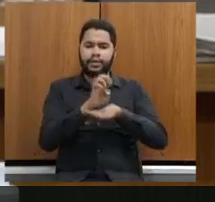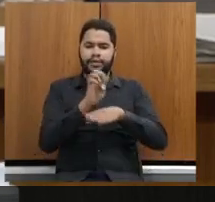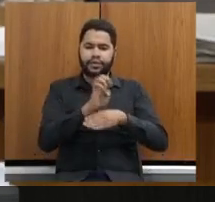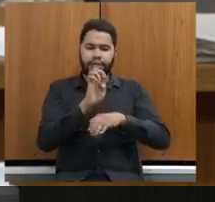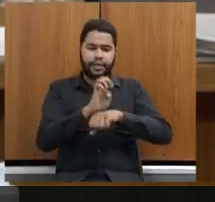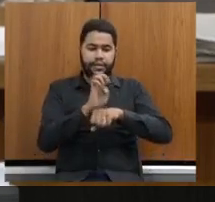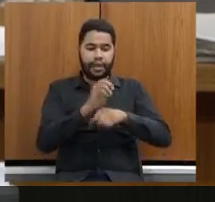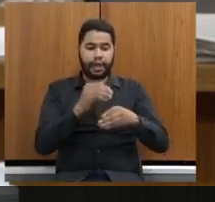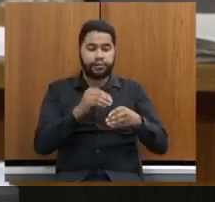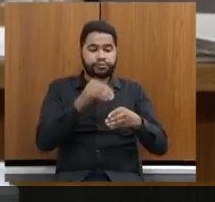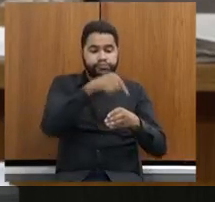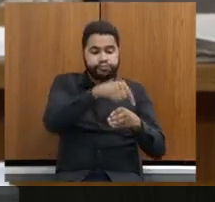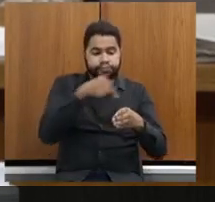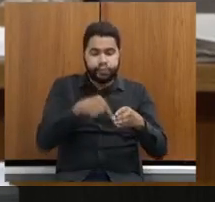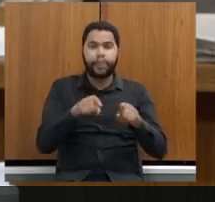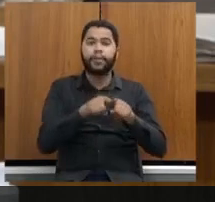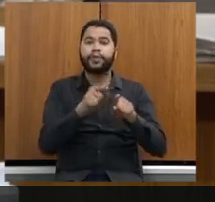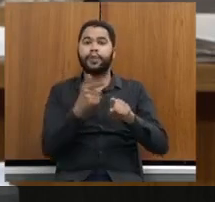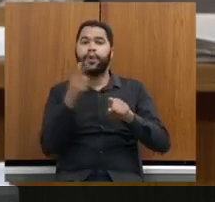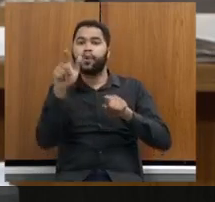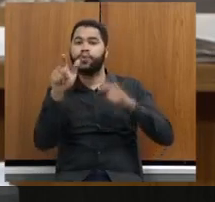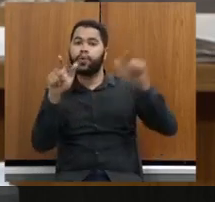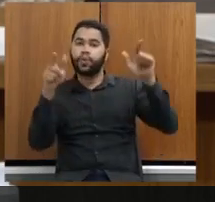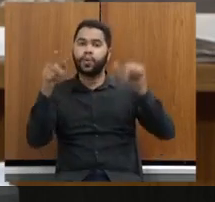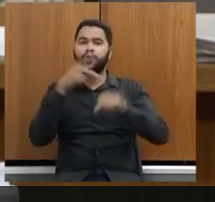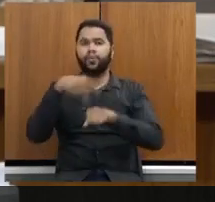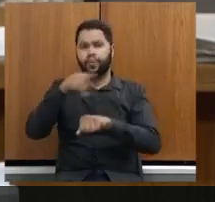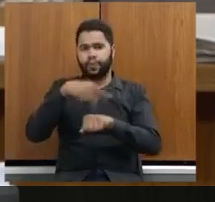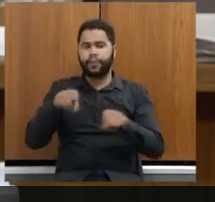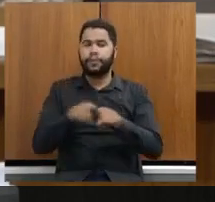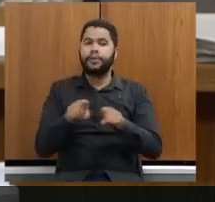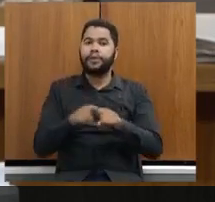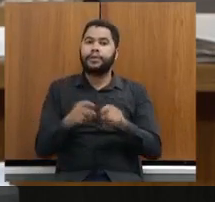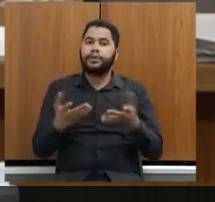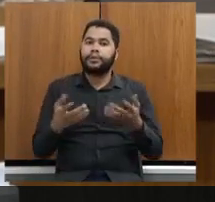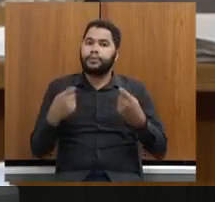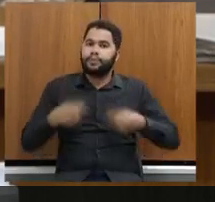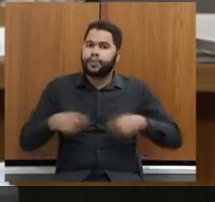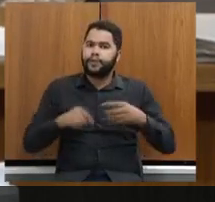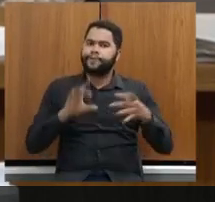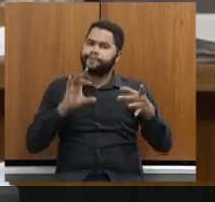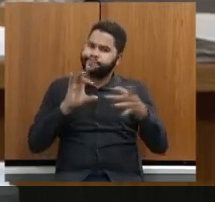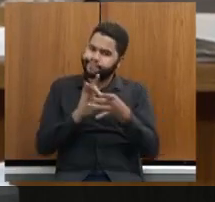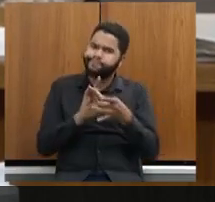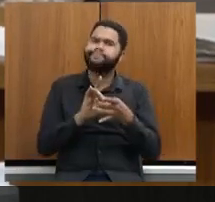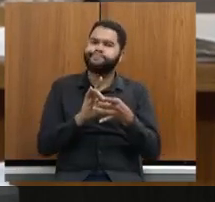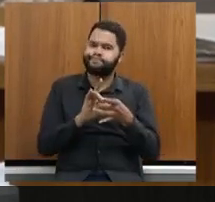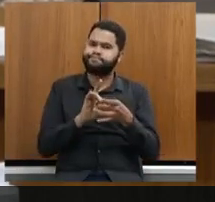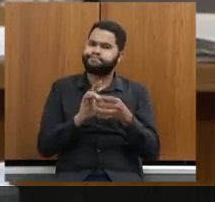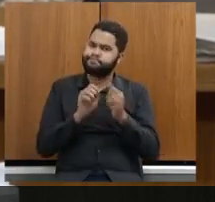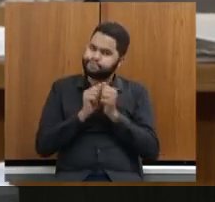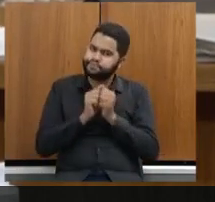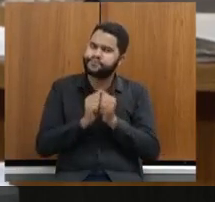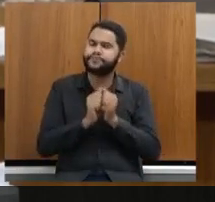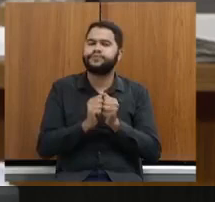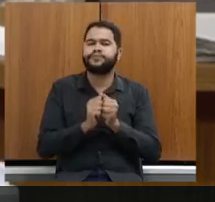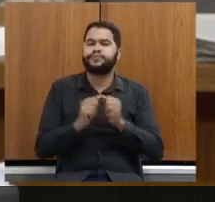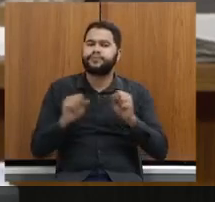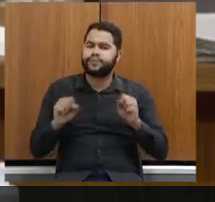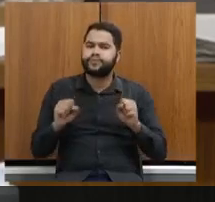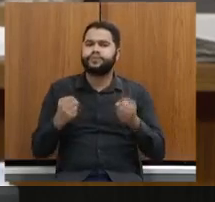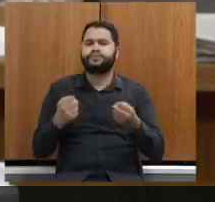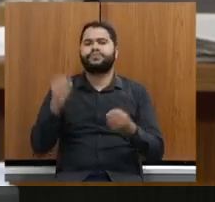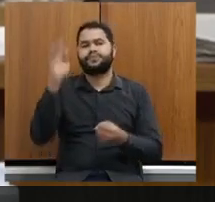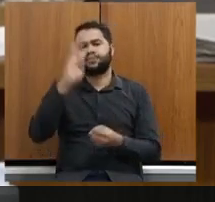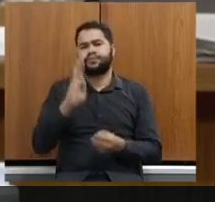mas ela se estende a outros países Então a gente tem que ter realmente a é uma ligação um vínculo muito forte com toda a segurança